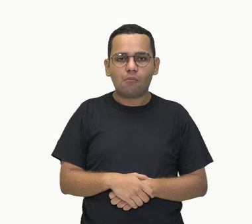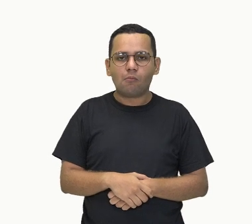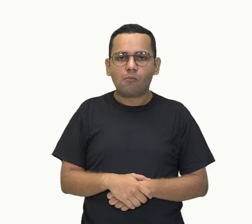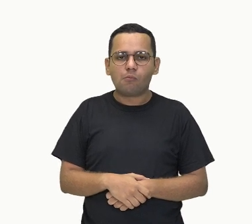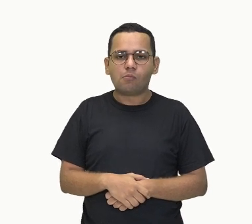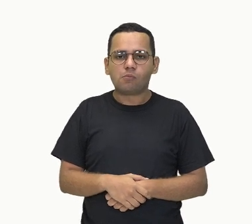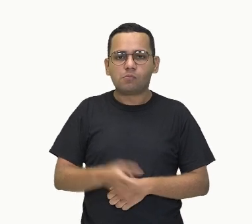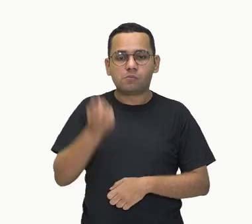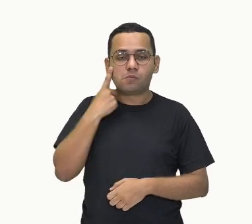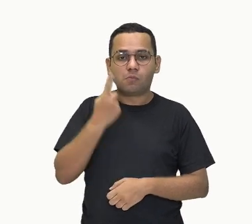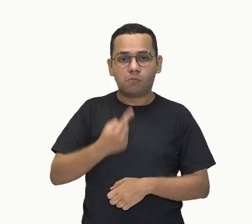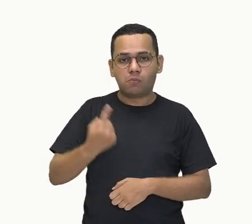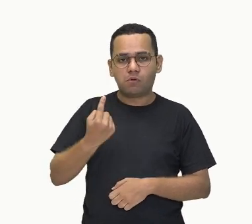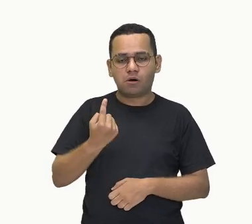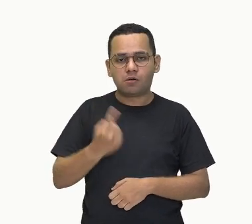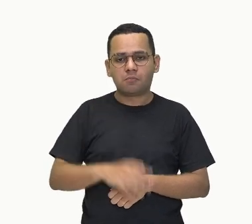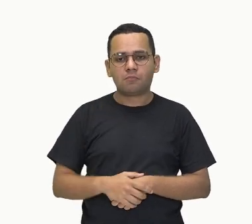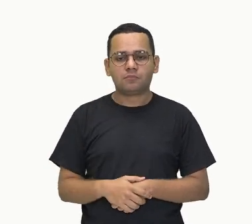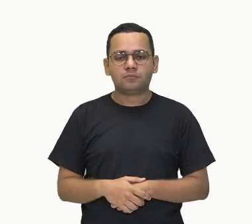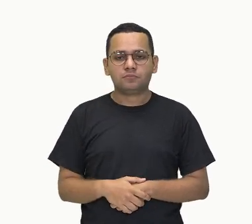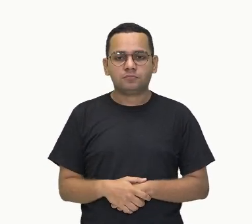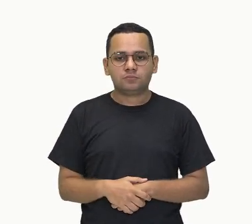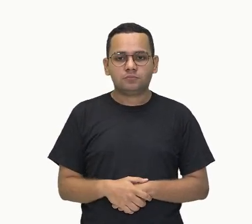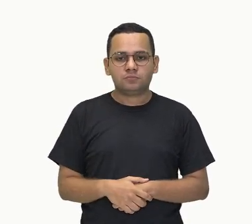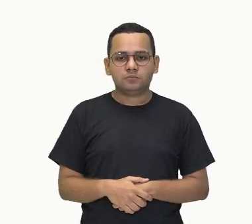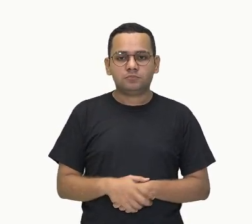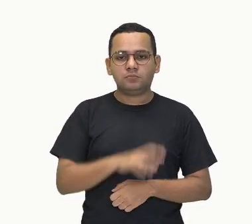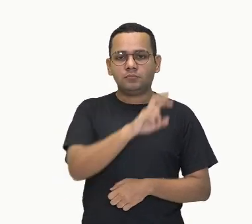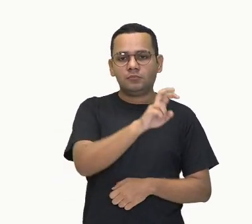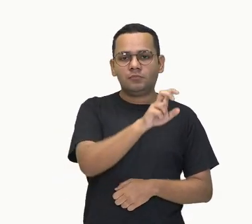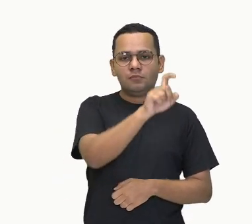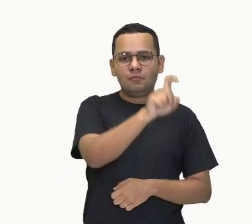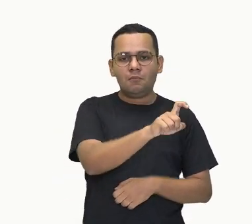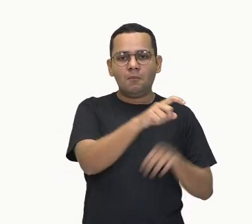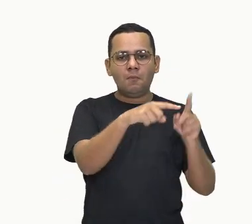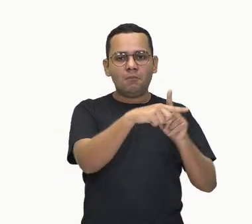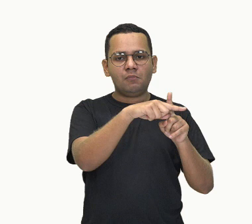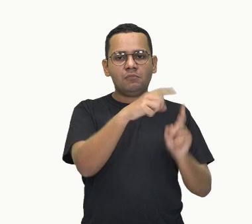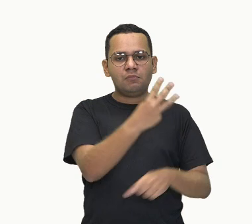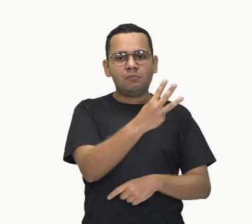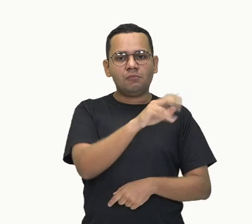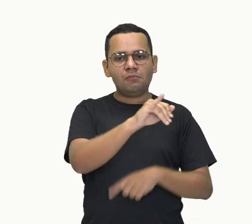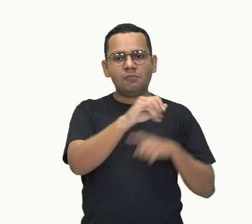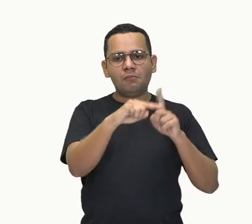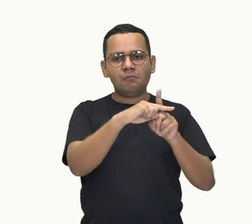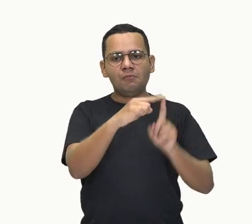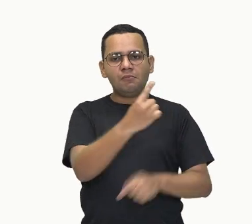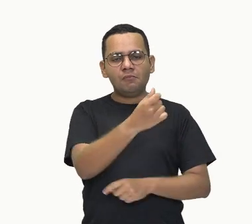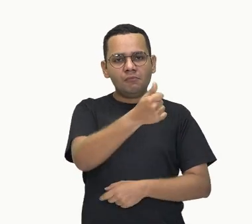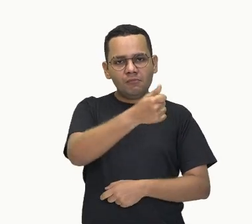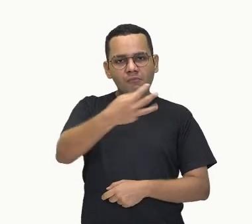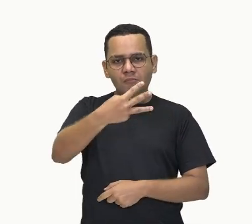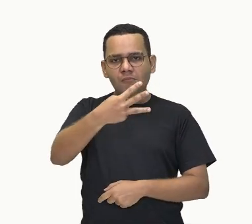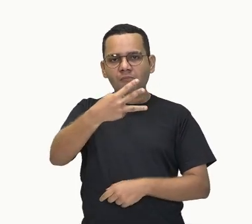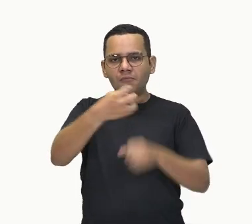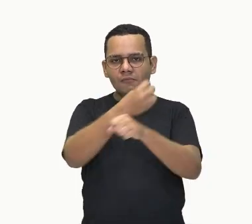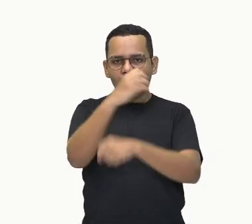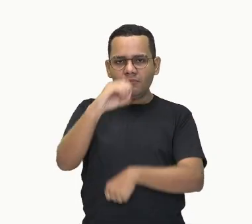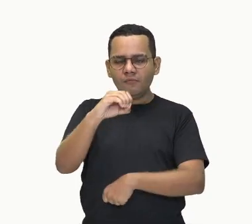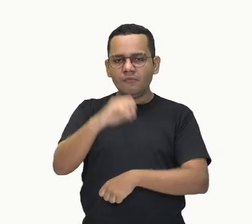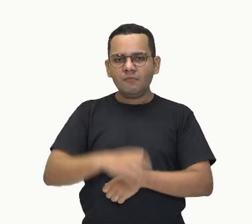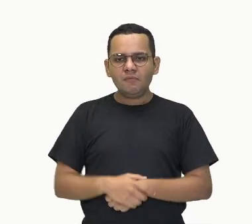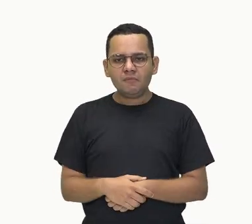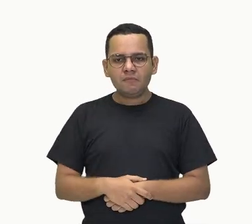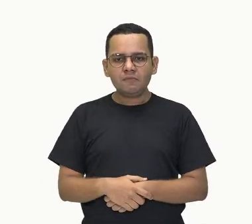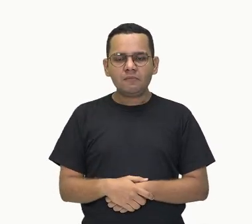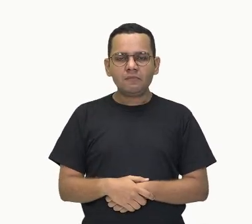está aí na tela, né? 5x mais 3y mais 13 igual a 0, tá? Você já sabe o que nós